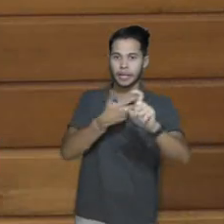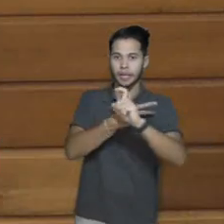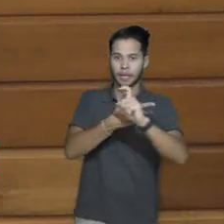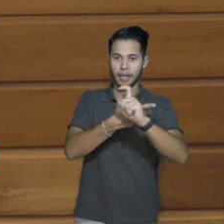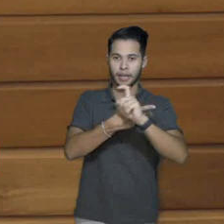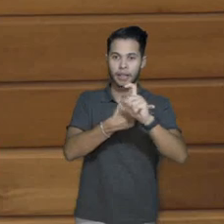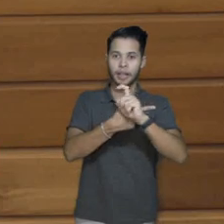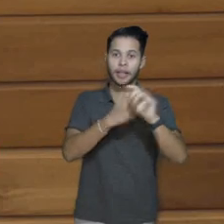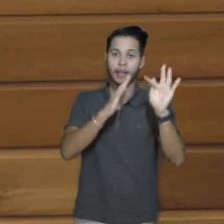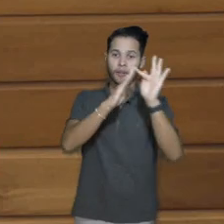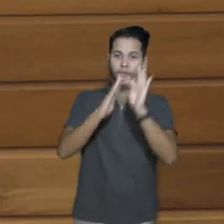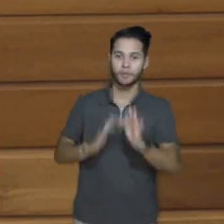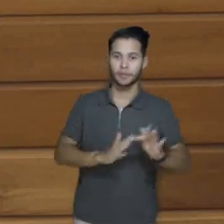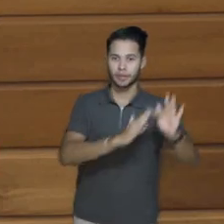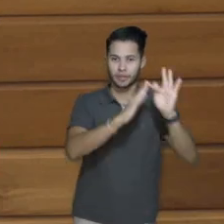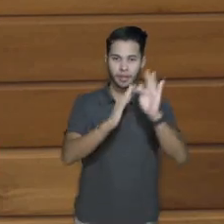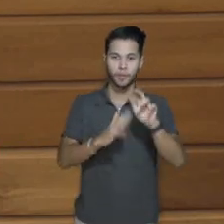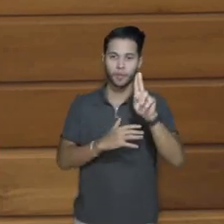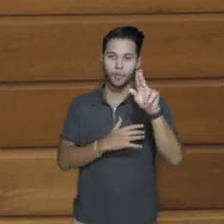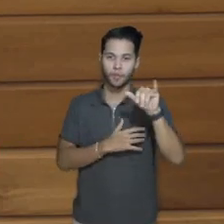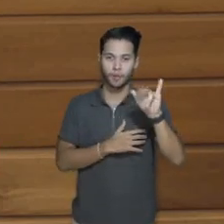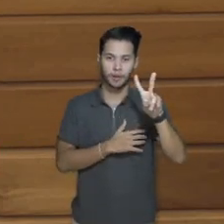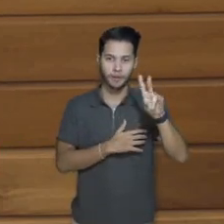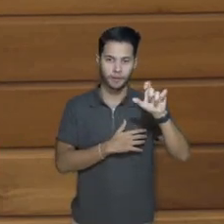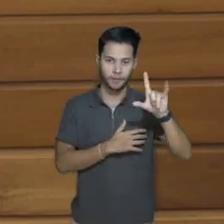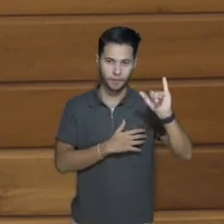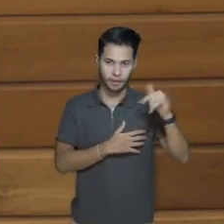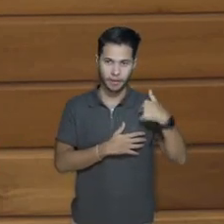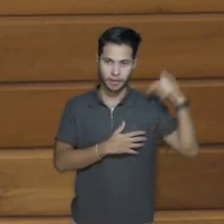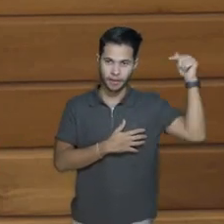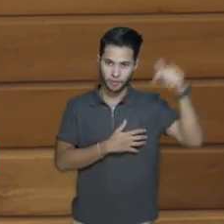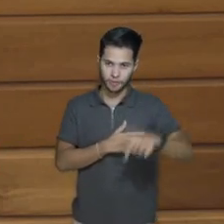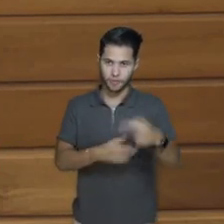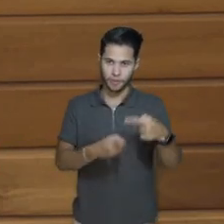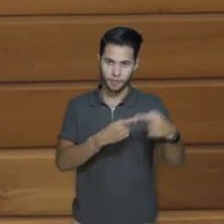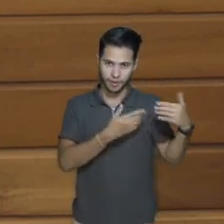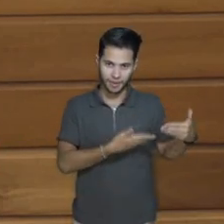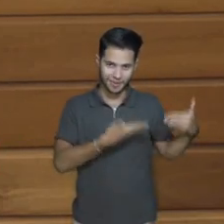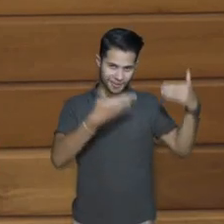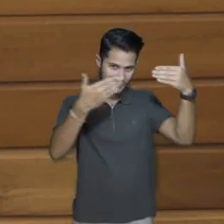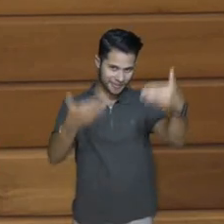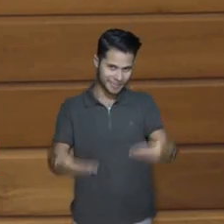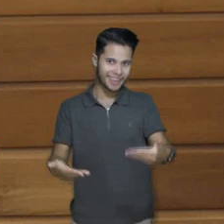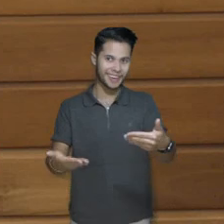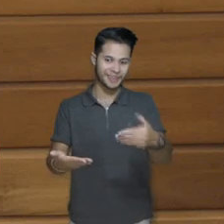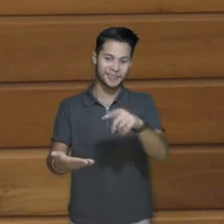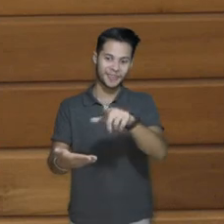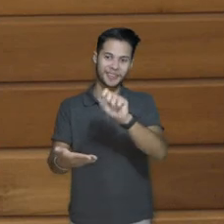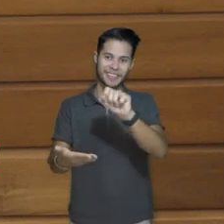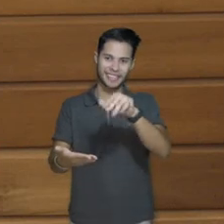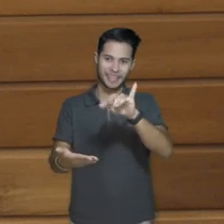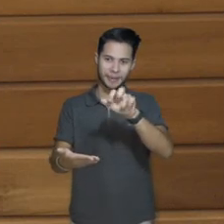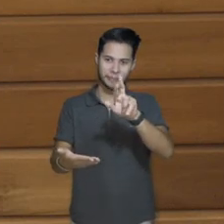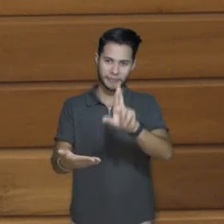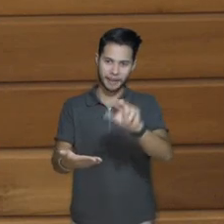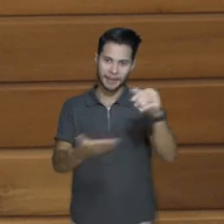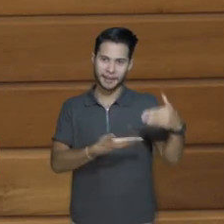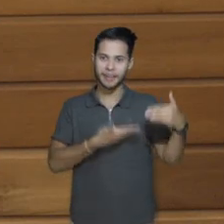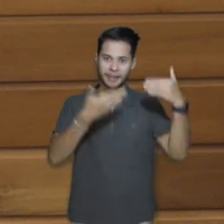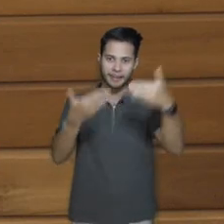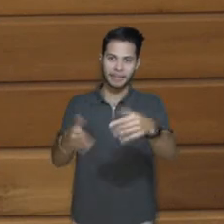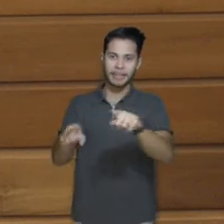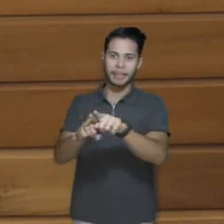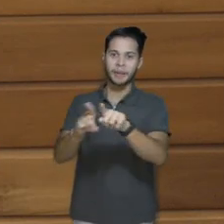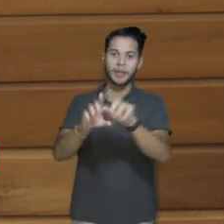administradora eh e vim a convite da Samara e da do nosso grupo eh da cwc Santa